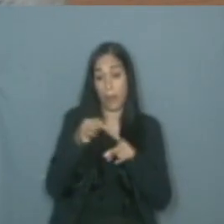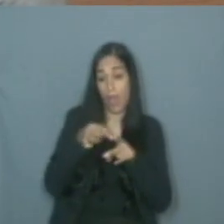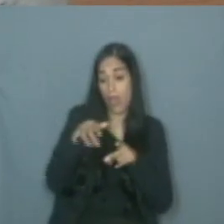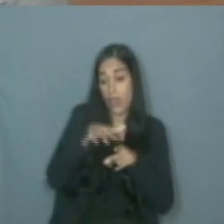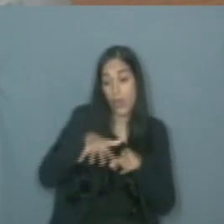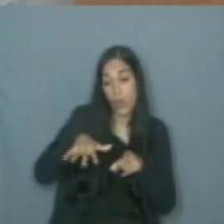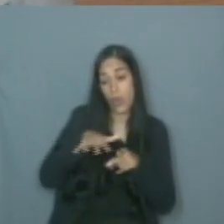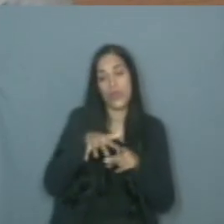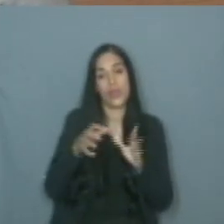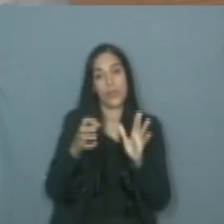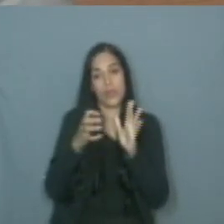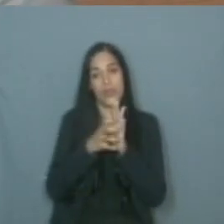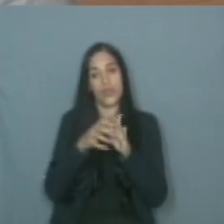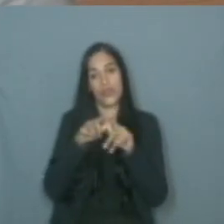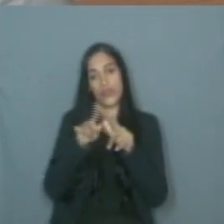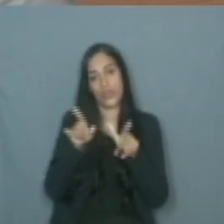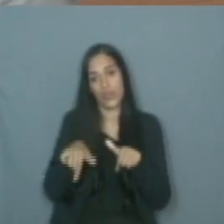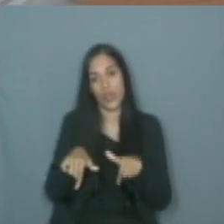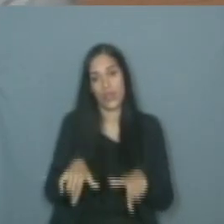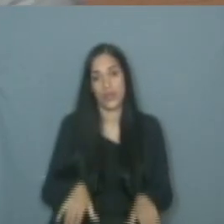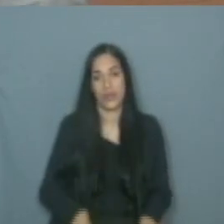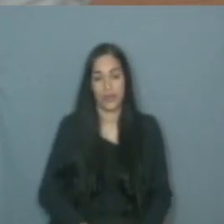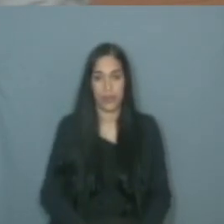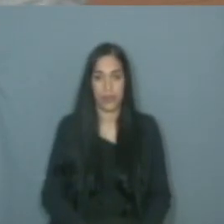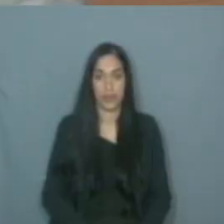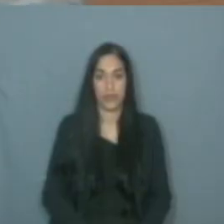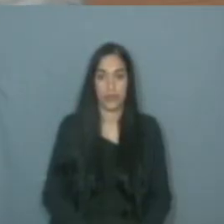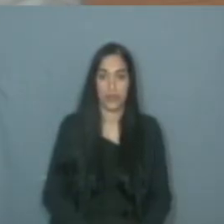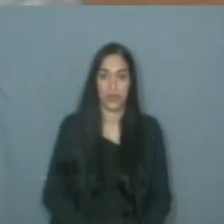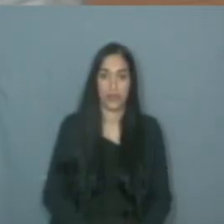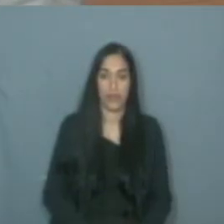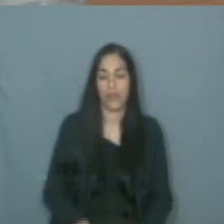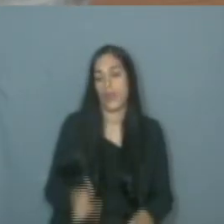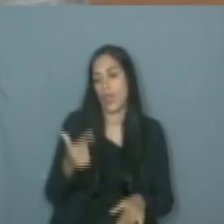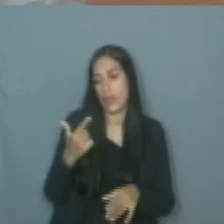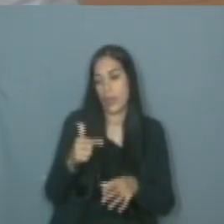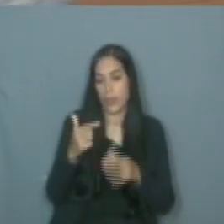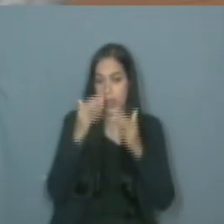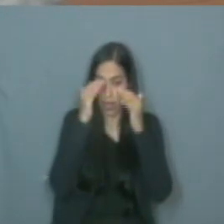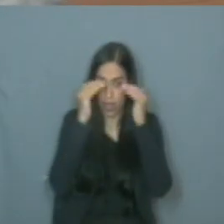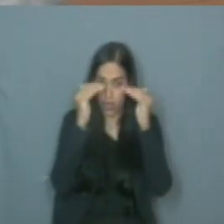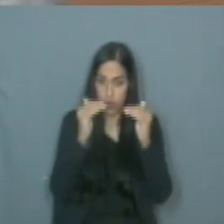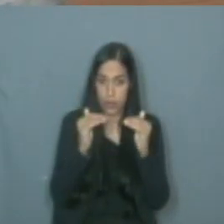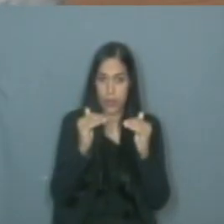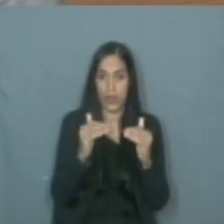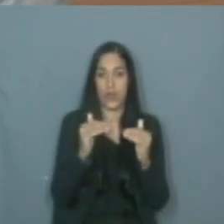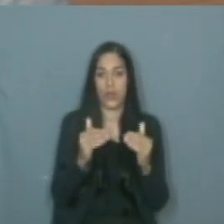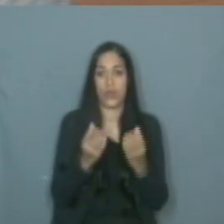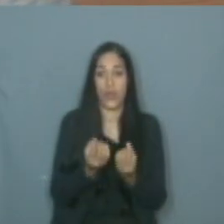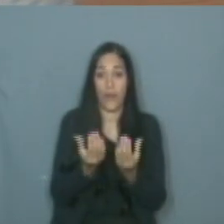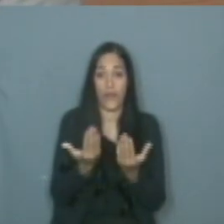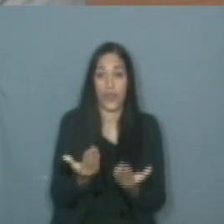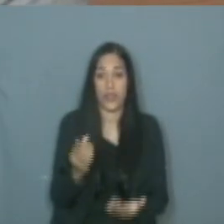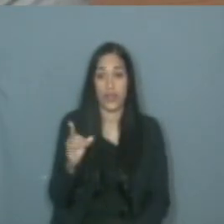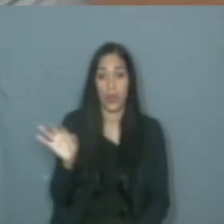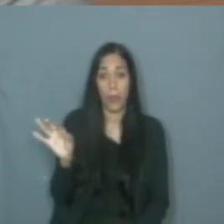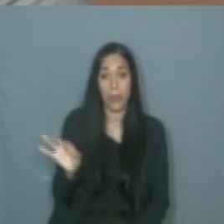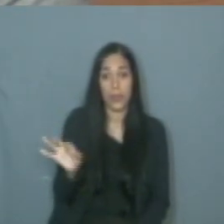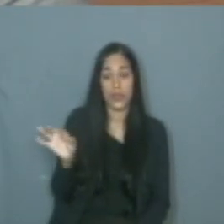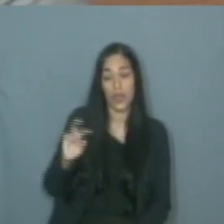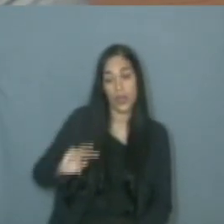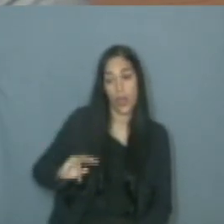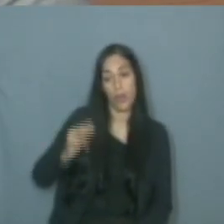equipe de servidores. É impressionante. Mas eles não são tratados com respeito. Aliás, depois de oferecer 1% de aumento para